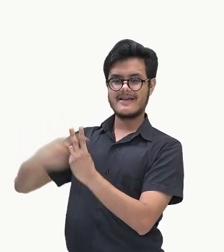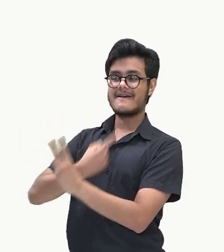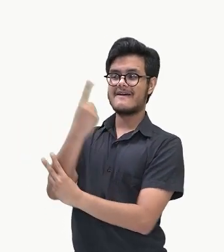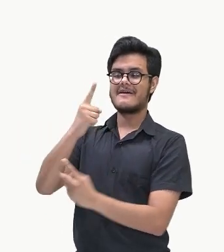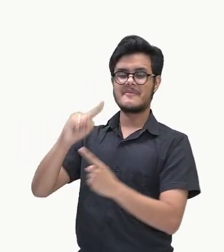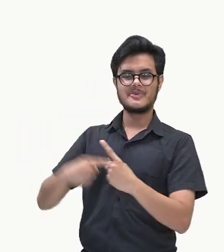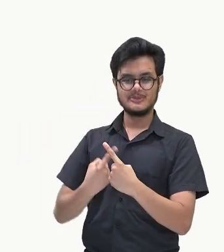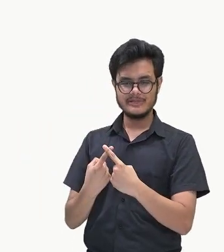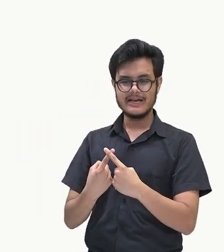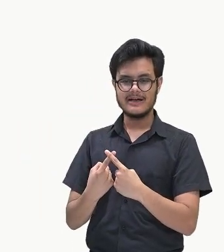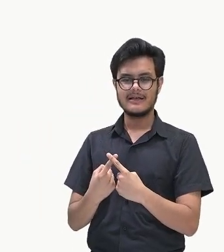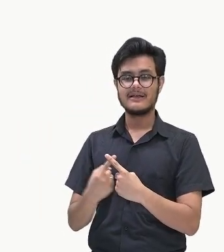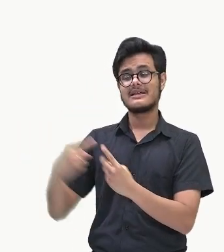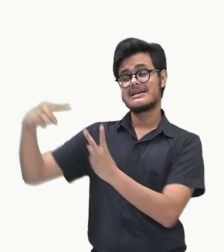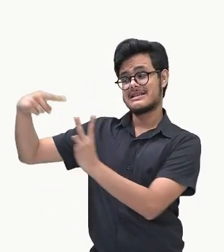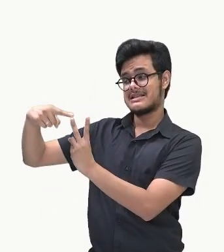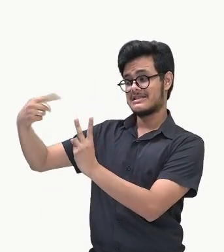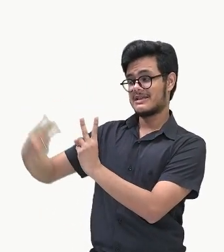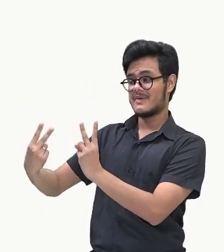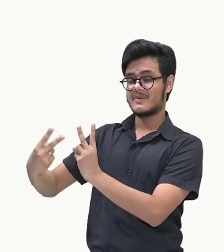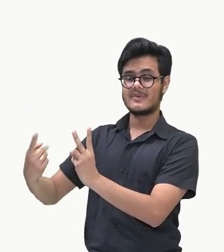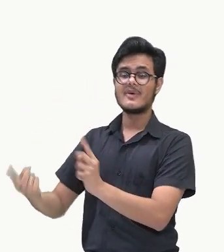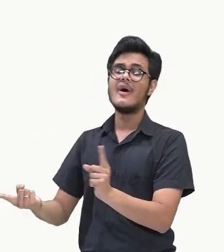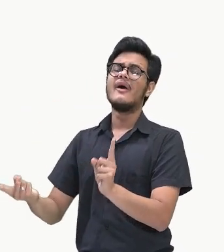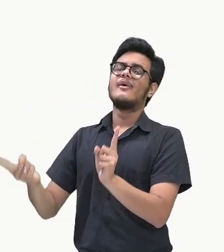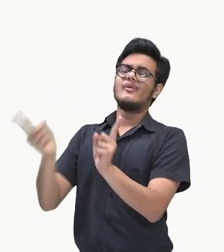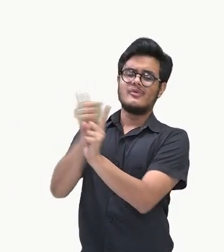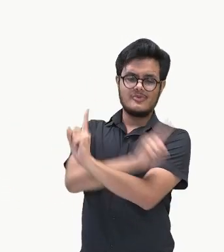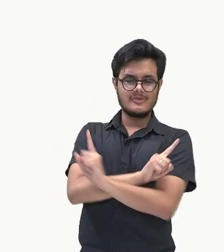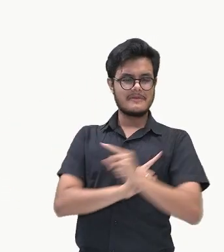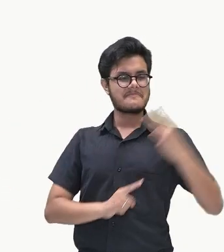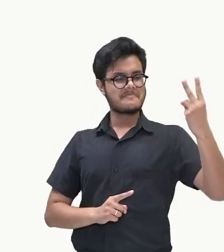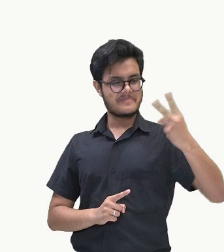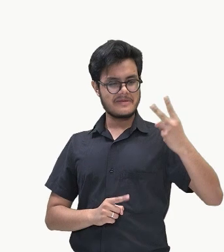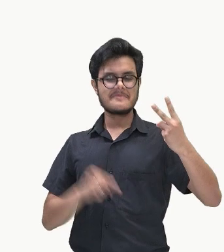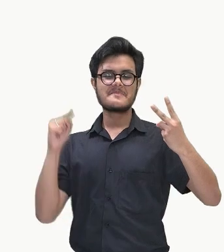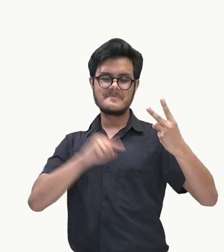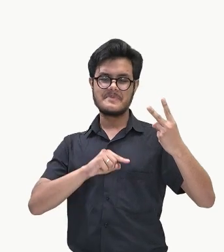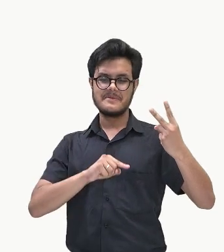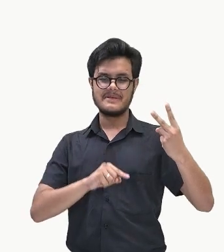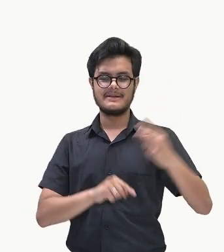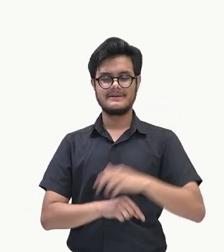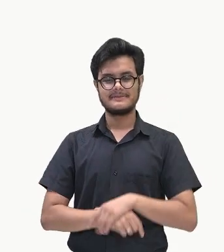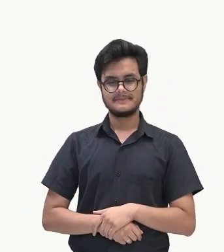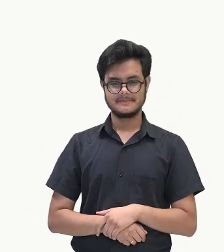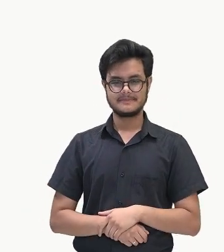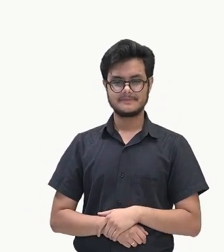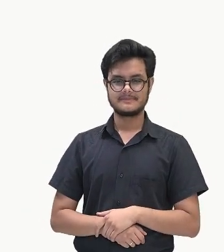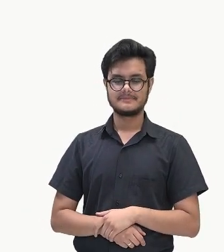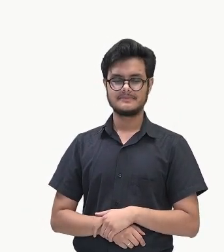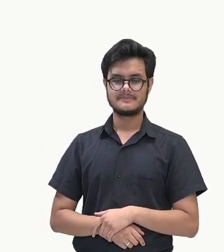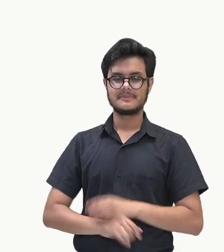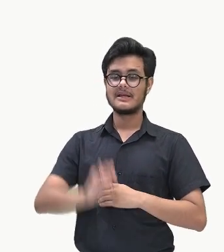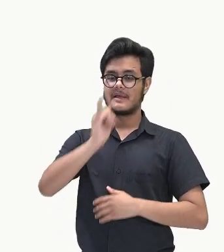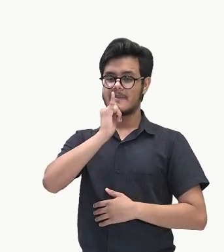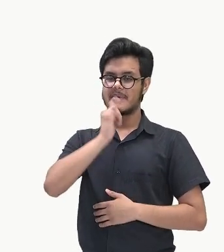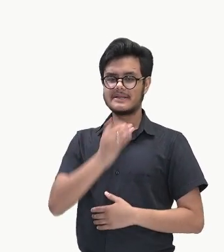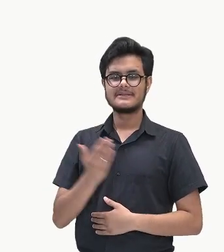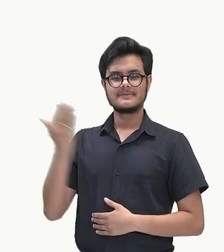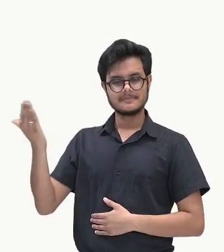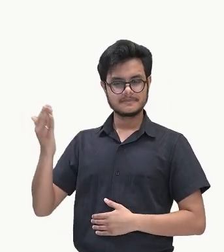a segunda raiz pelo índice do radical da primeira raiz. Observe aí